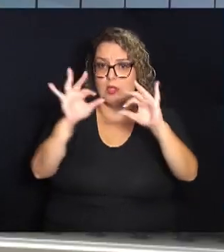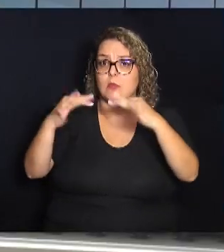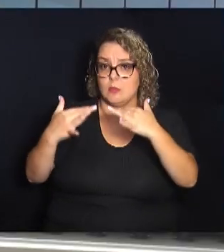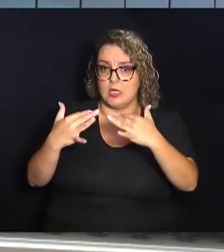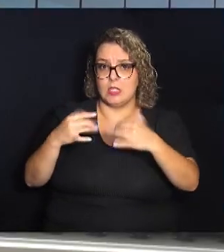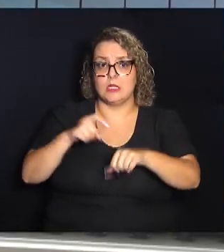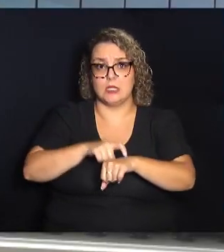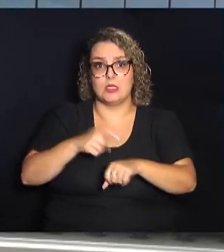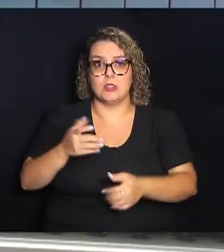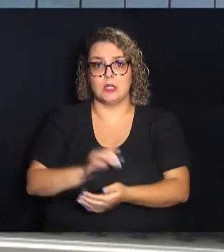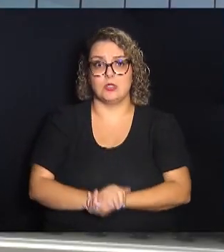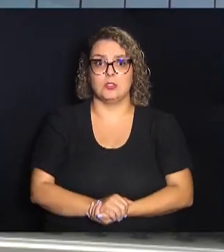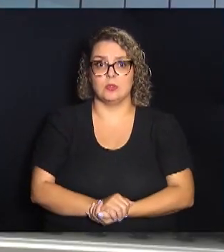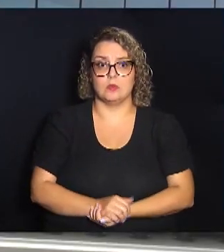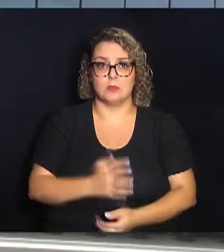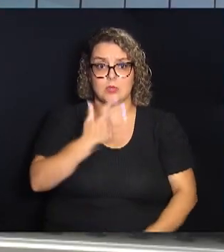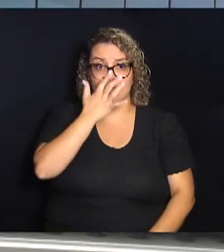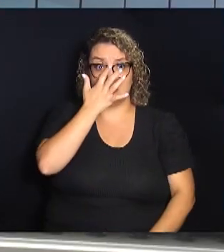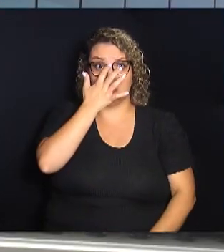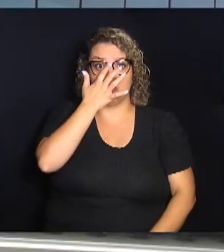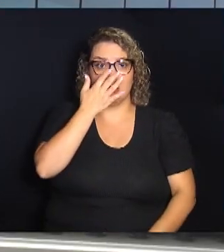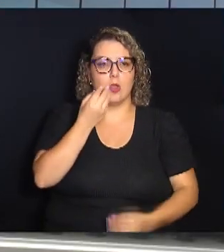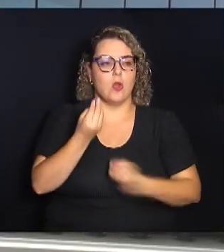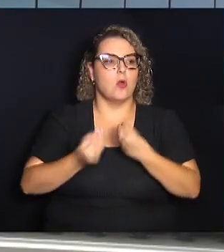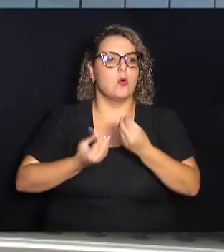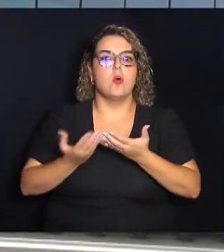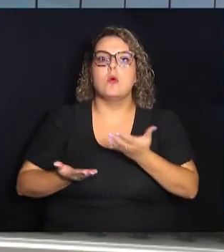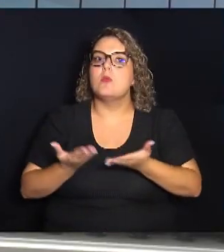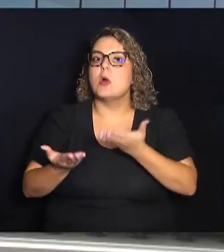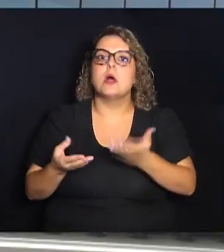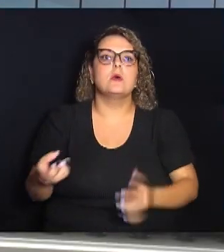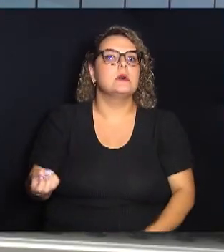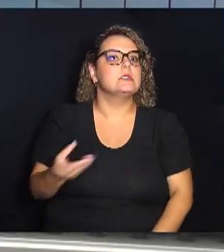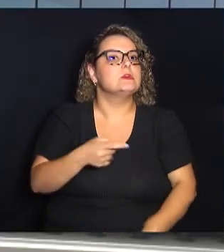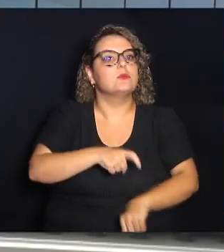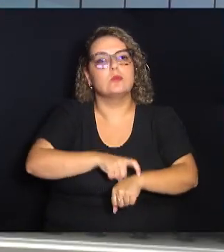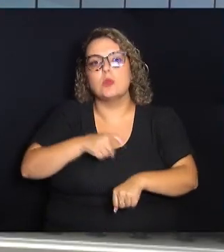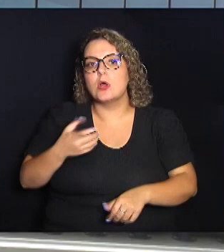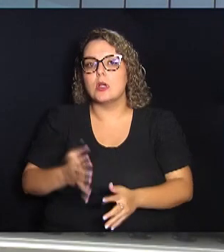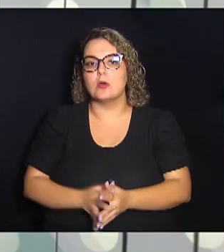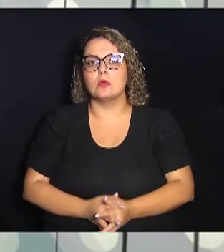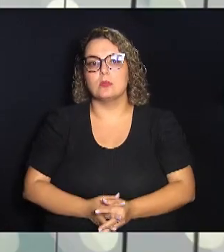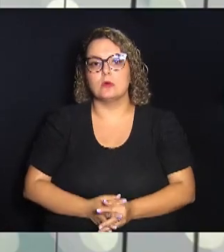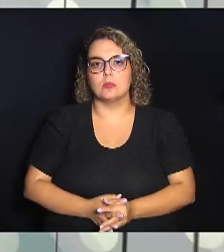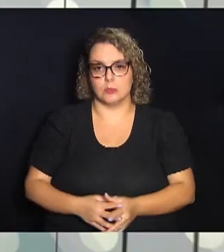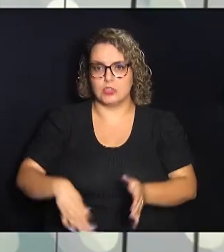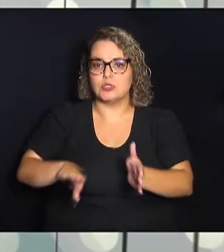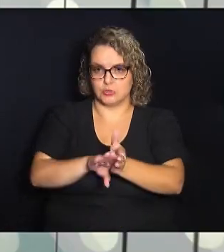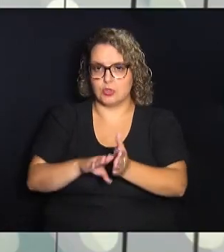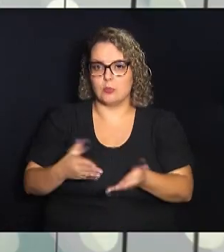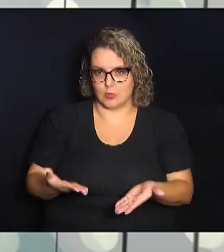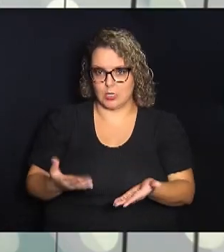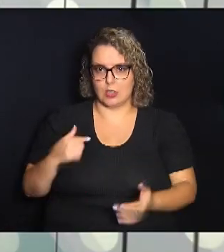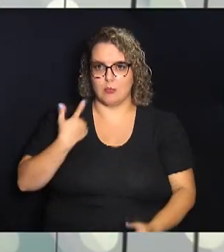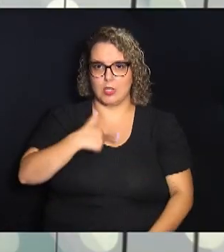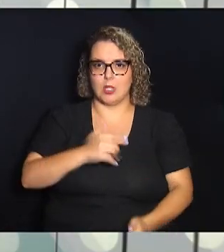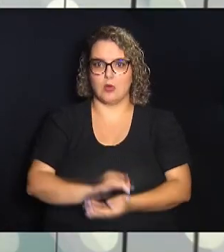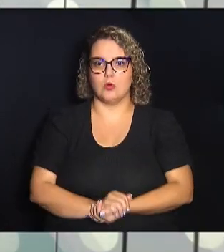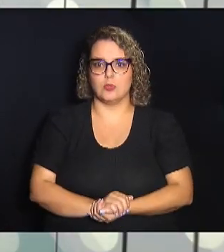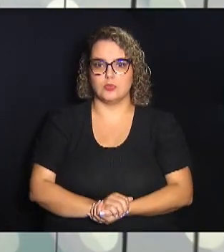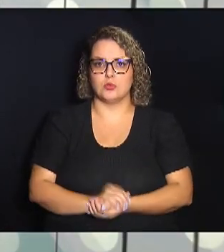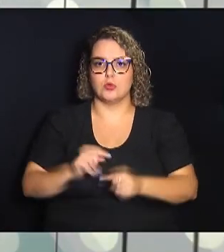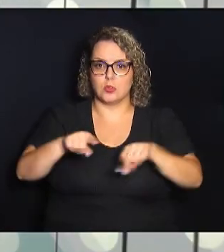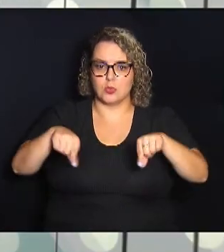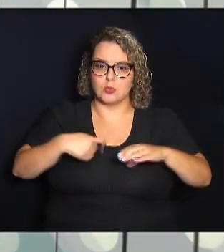nesse momento, sobre como lidar com essa nova fase, né? Inclusive chegou uma pergunta aqui para a gente no